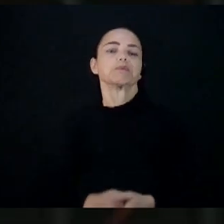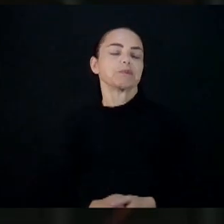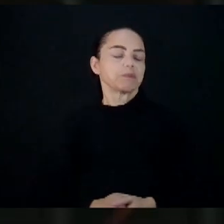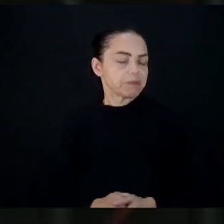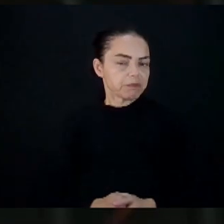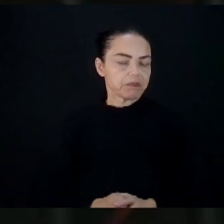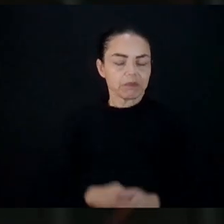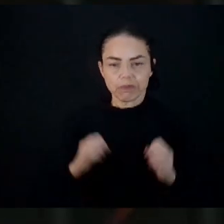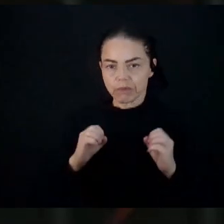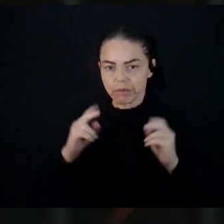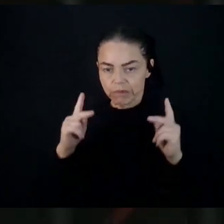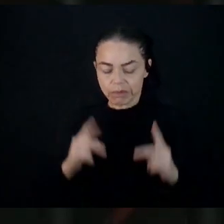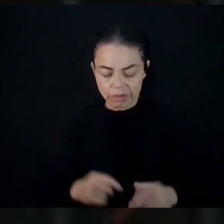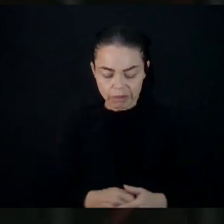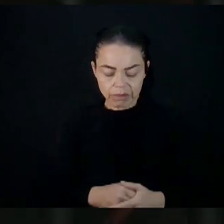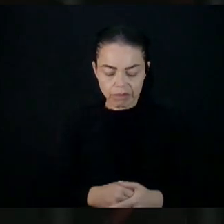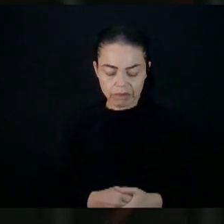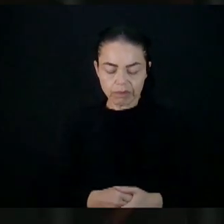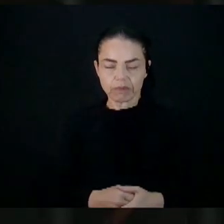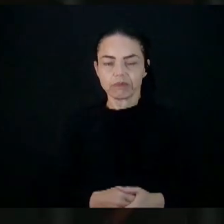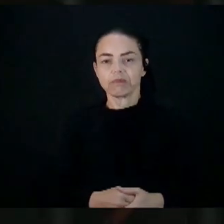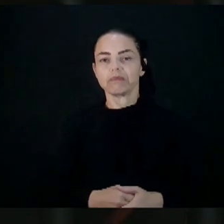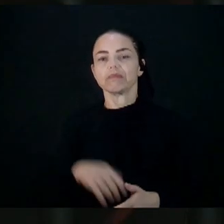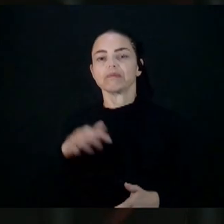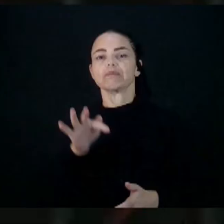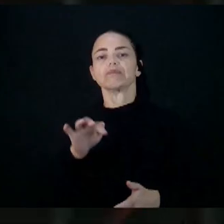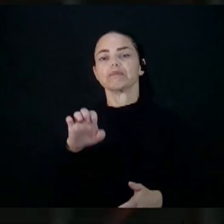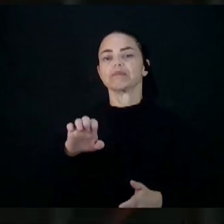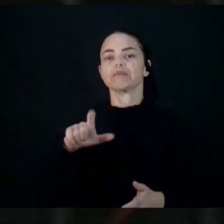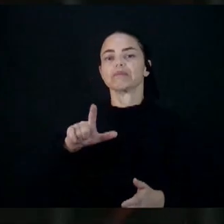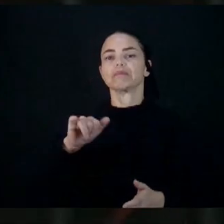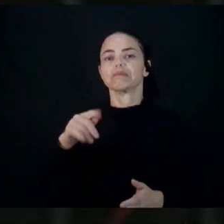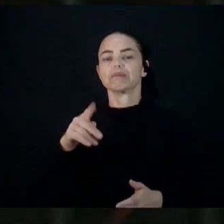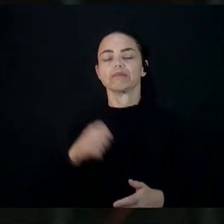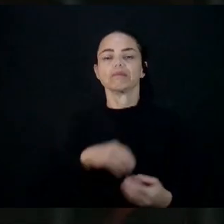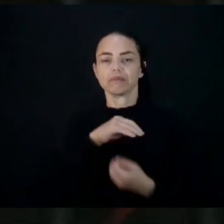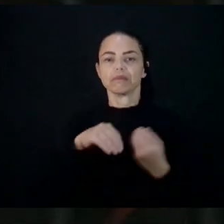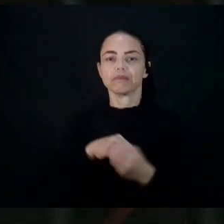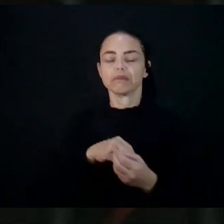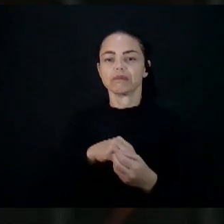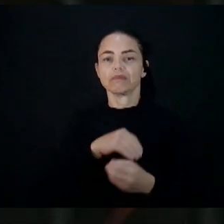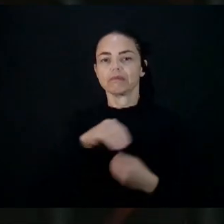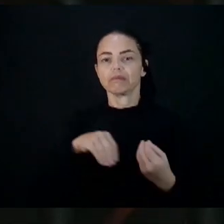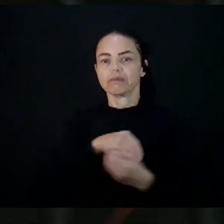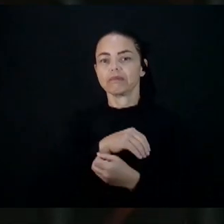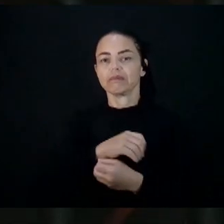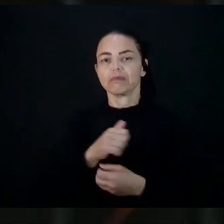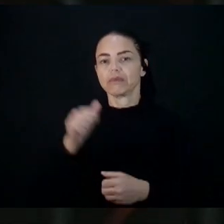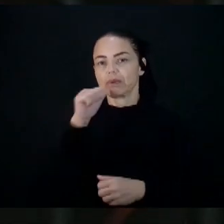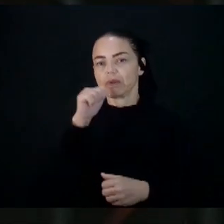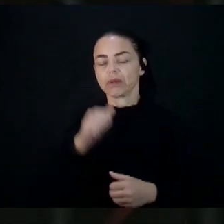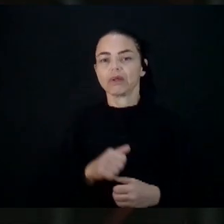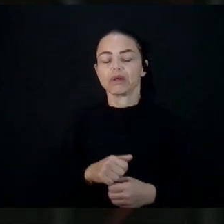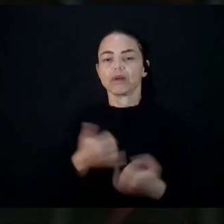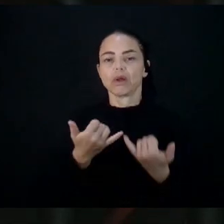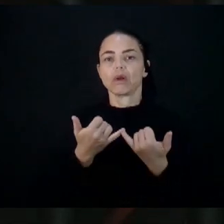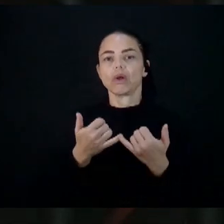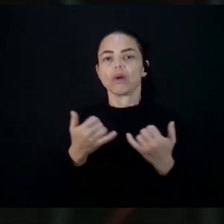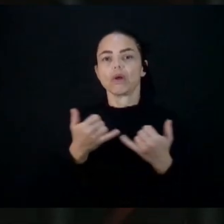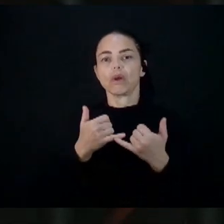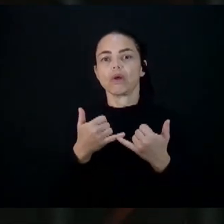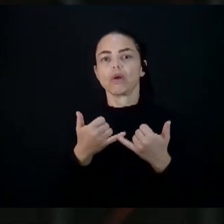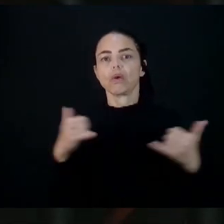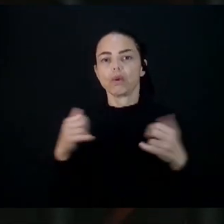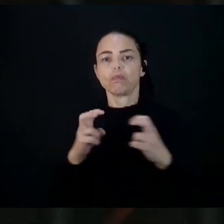certo? Então tá bom, vamos lá. Felipe Souza, do Nova Europa. Misturar bebidas destiladas com energético, uau, nas baladas virou